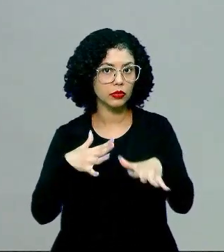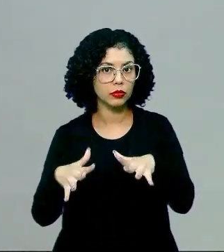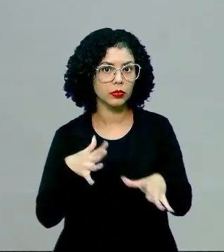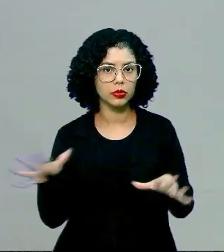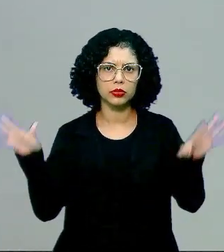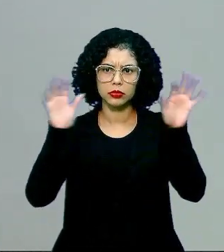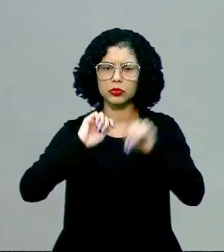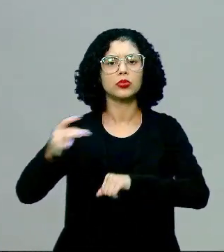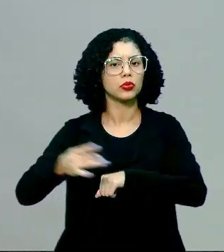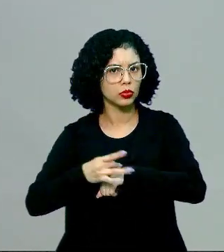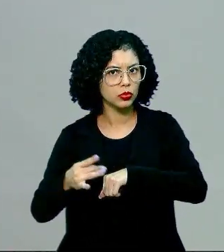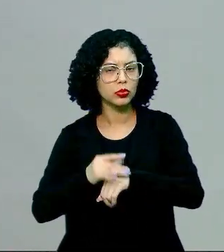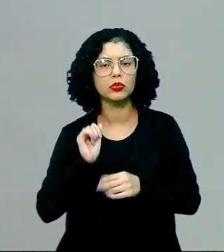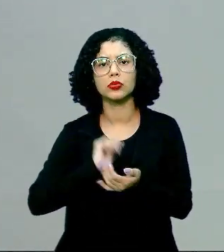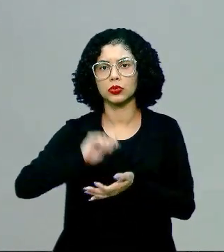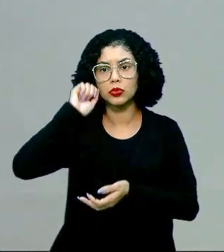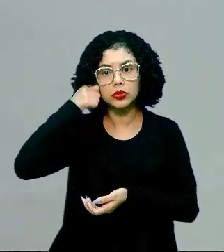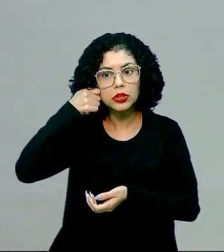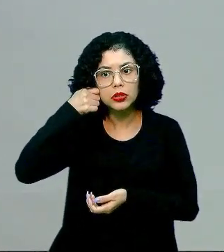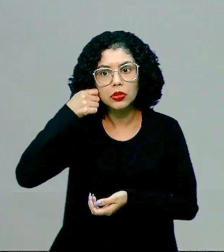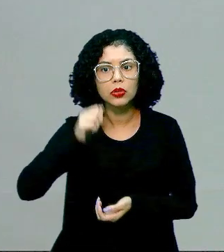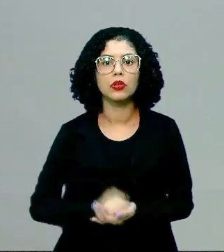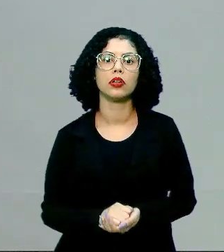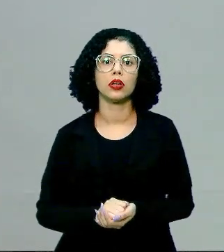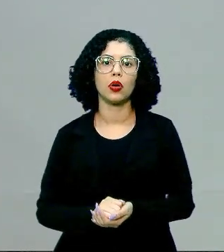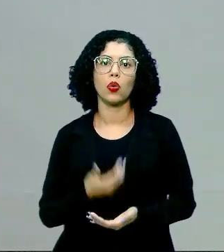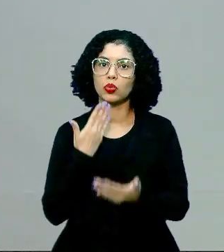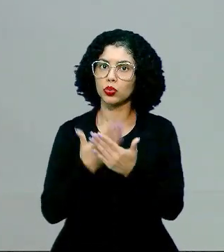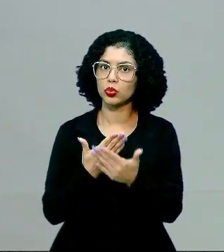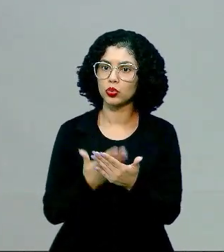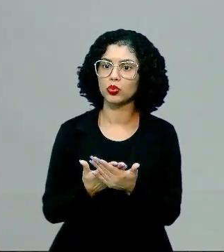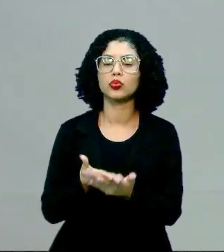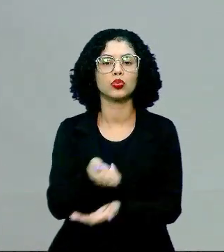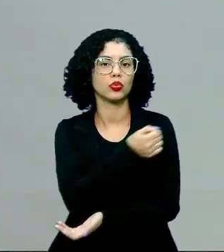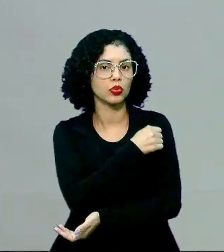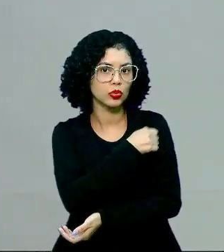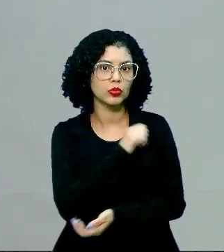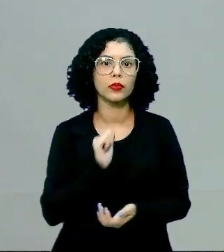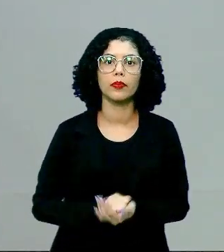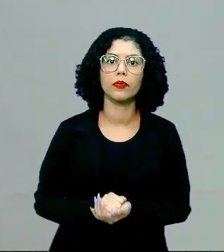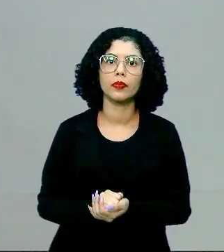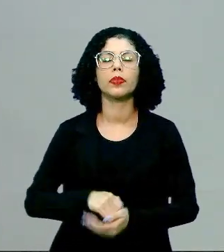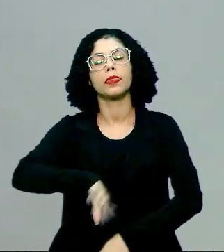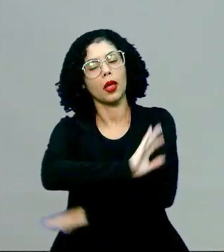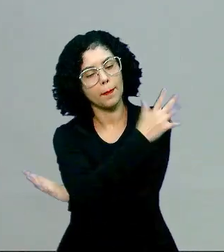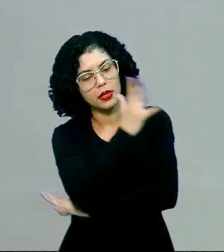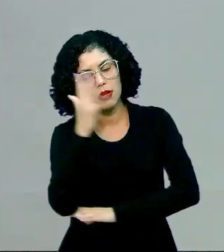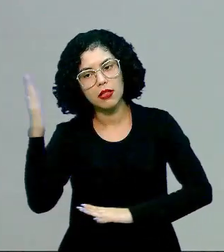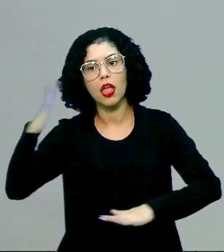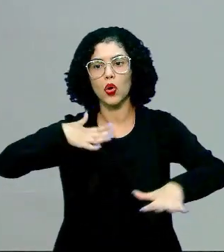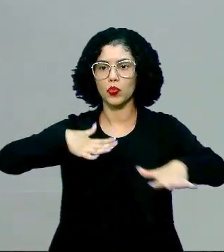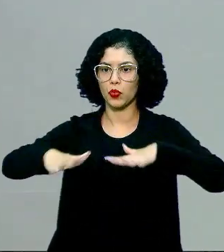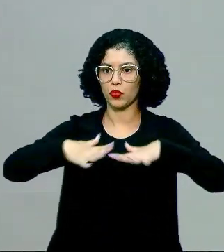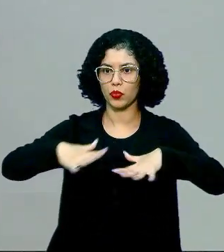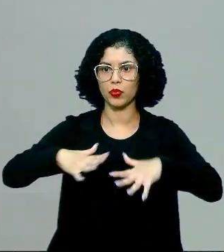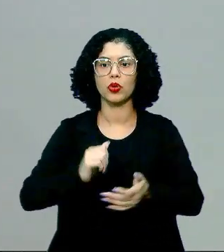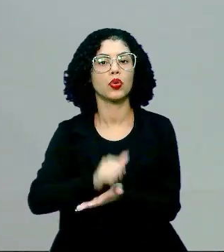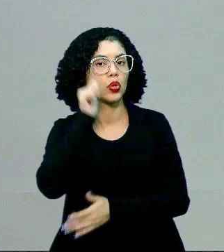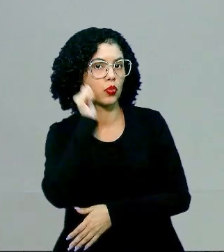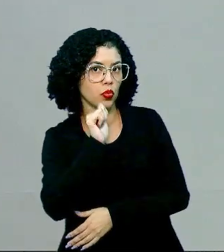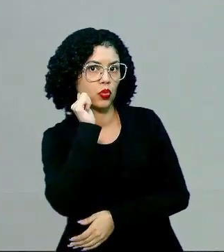movimento negro? O que é que defende o movimento estudantil? O movimento ambientalista, o movimento